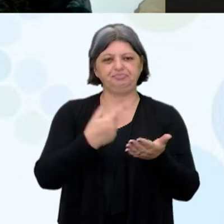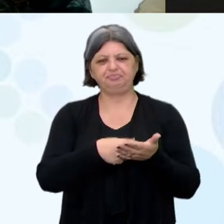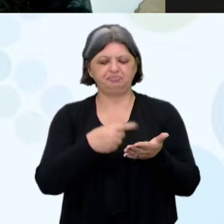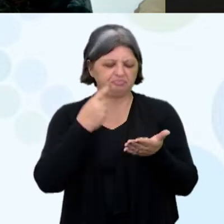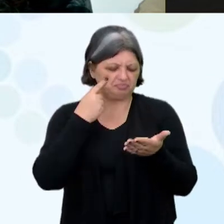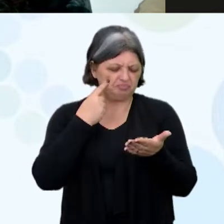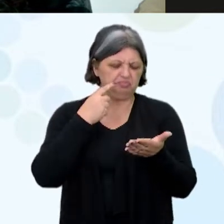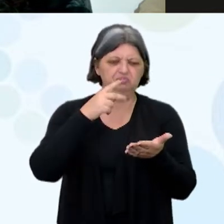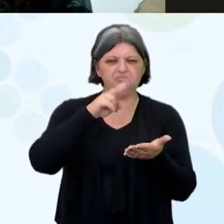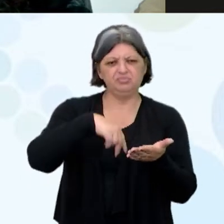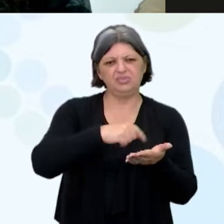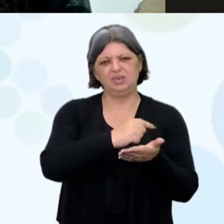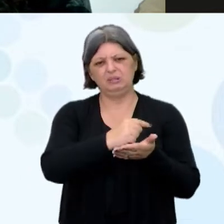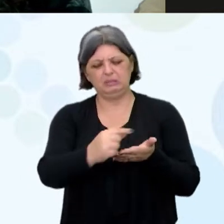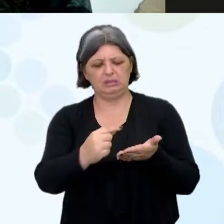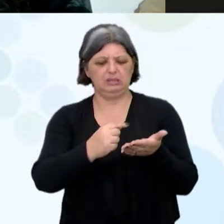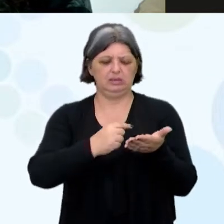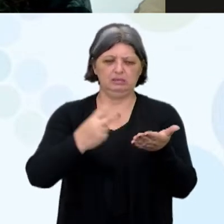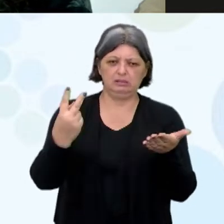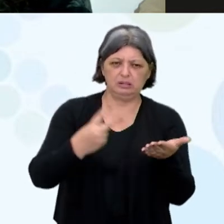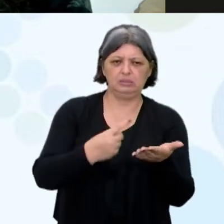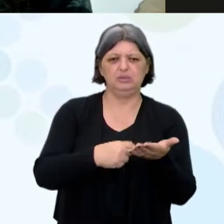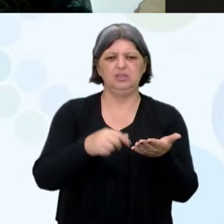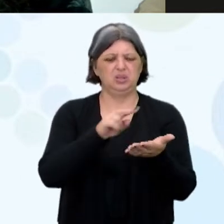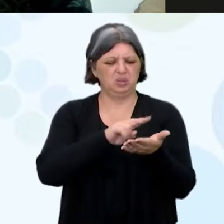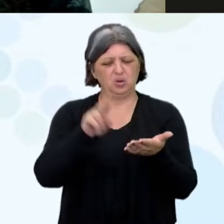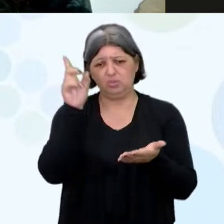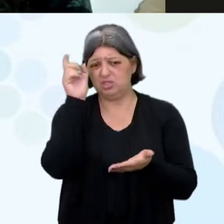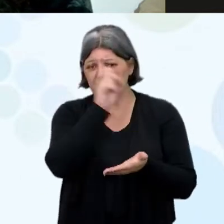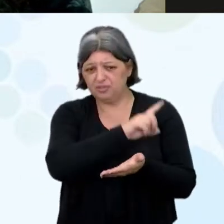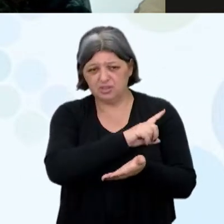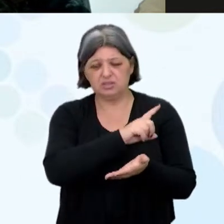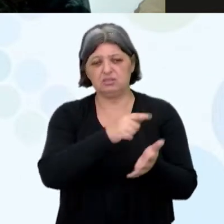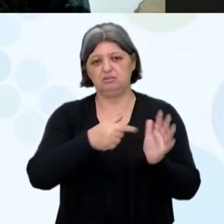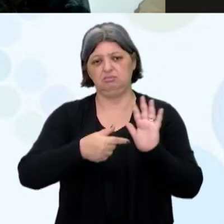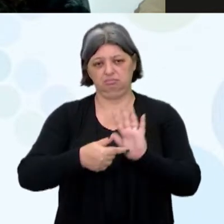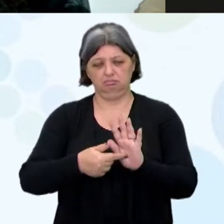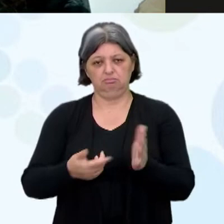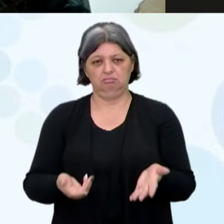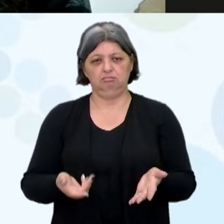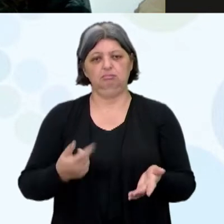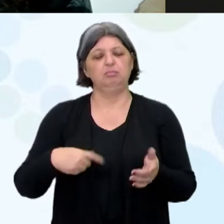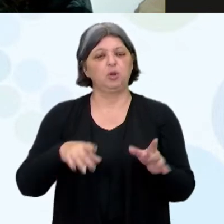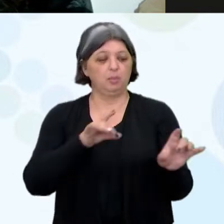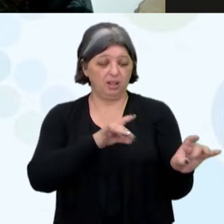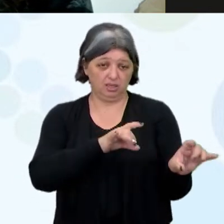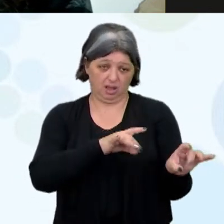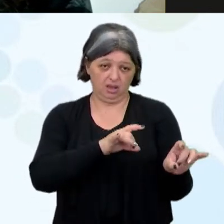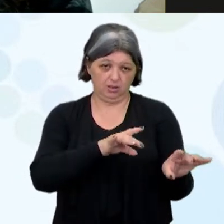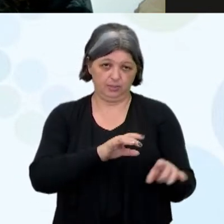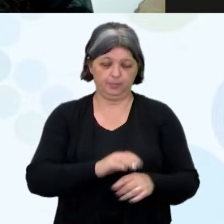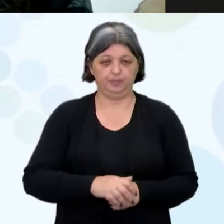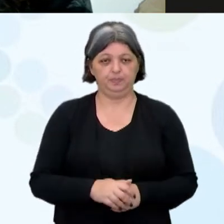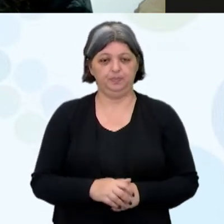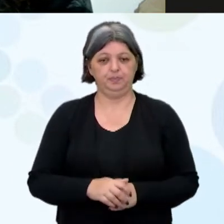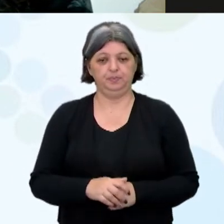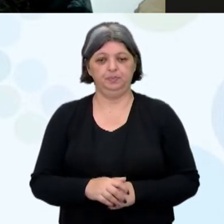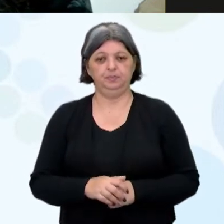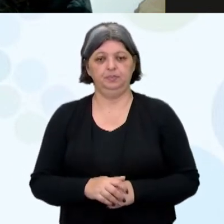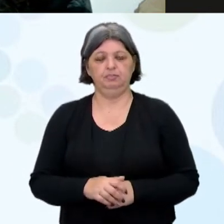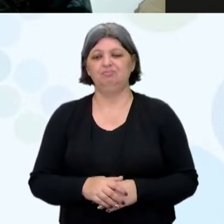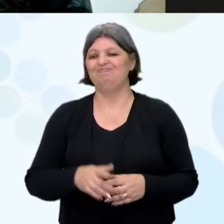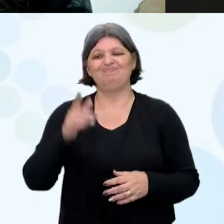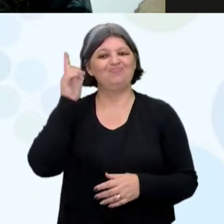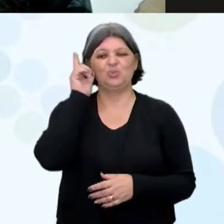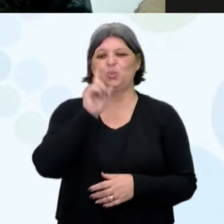parágrafo, o segundo, muitos dados, nomes difíceis às vezes de pronunciar, tal, nomes técnicos, e aí ela já não